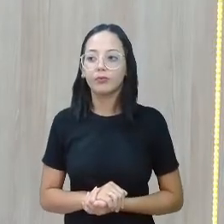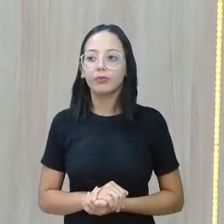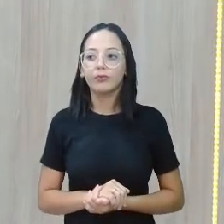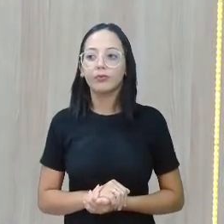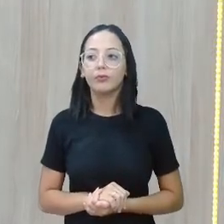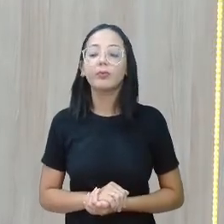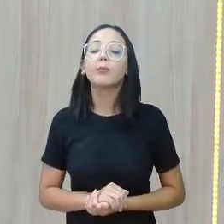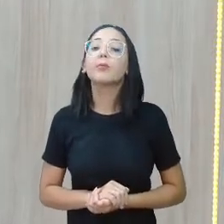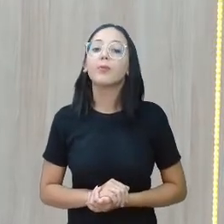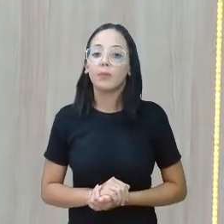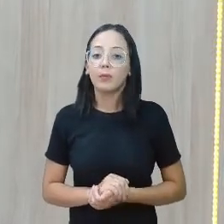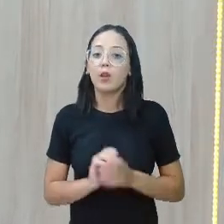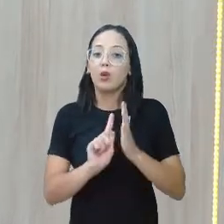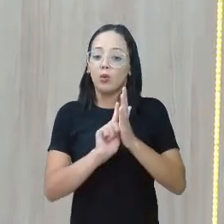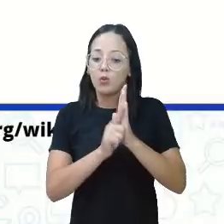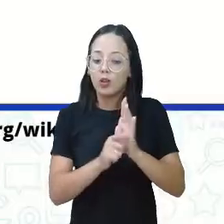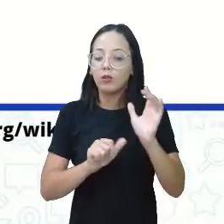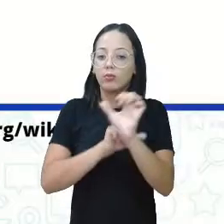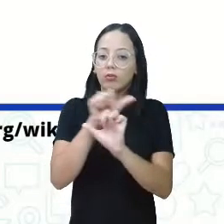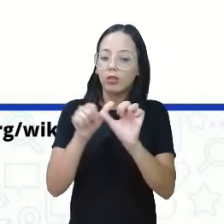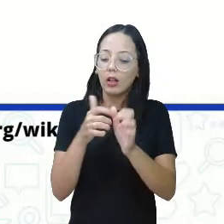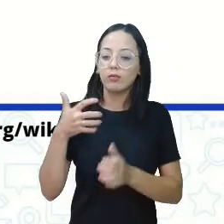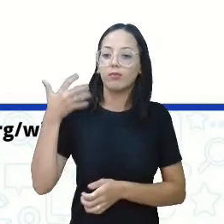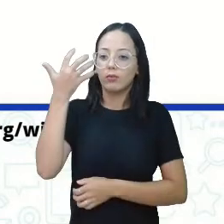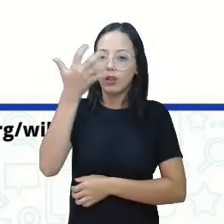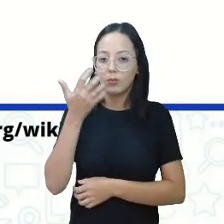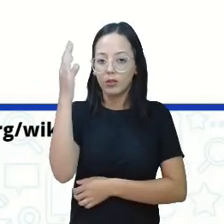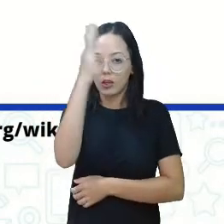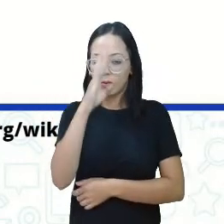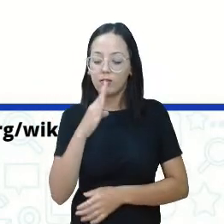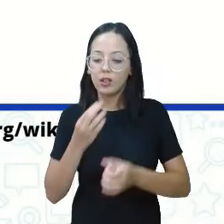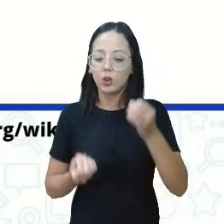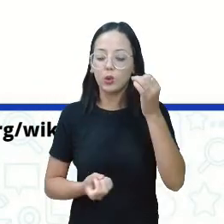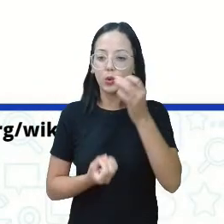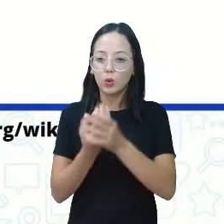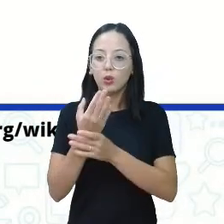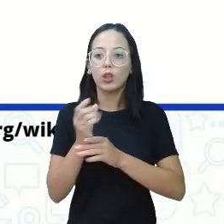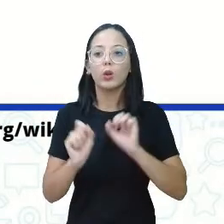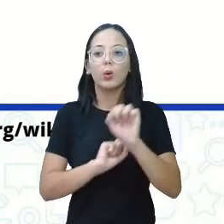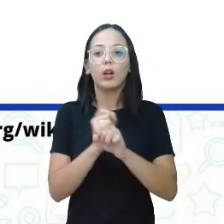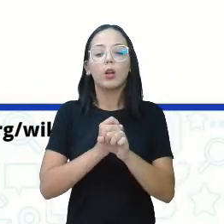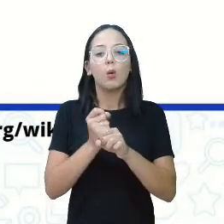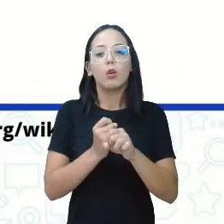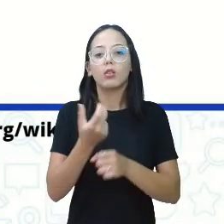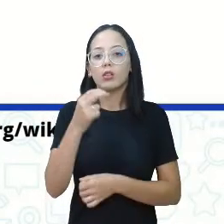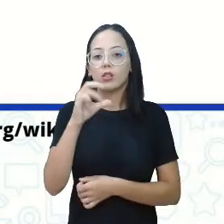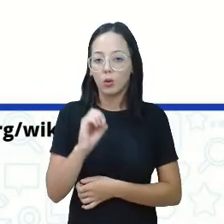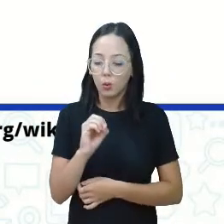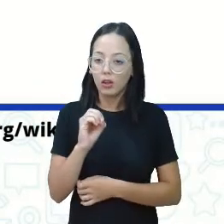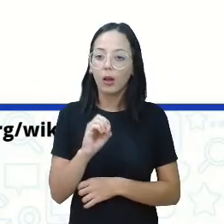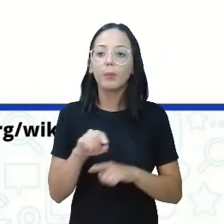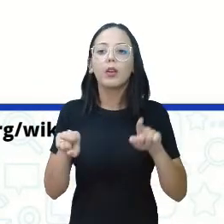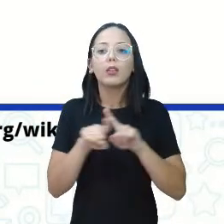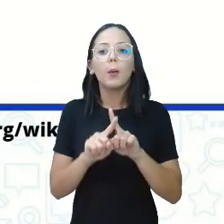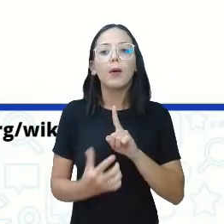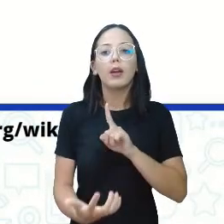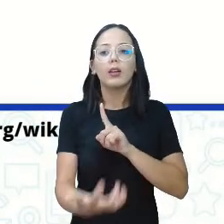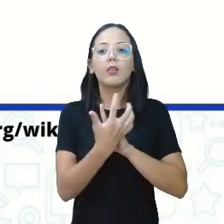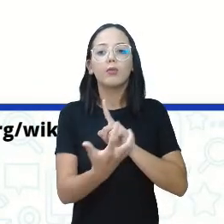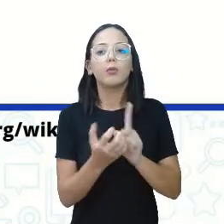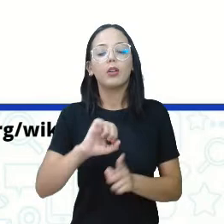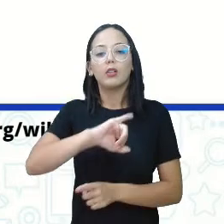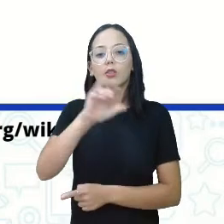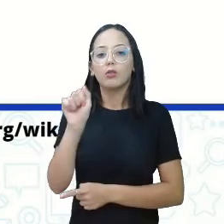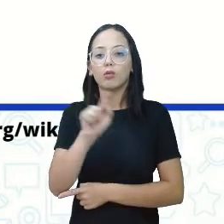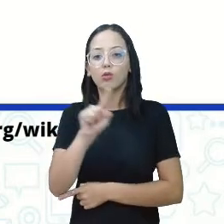Foi um gênero renovador na música brasileira, surgido na segunda metade da década de 50, influenciado pelo